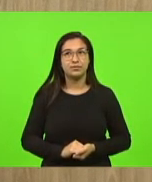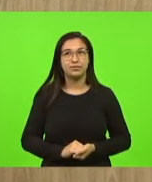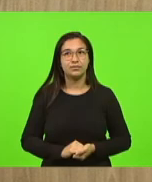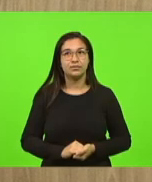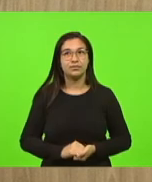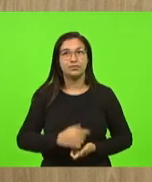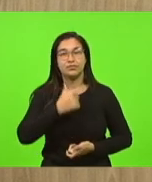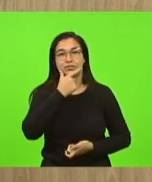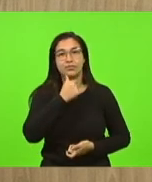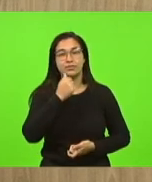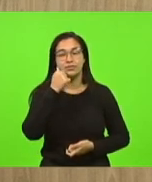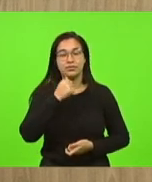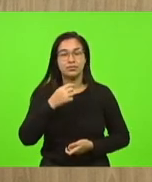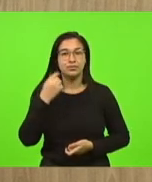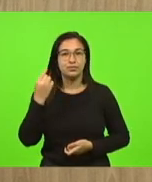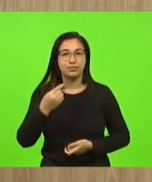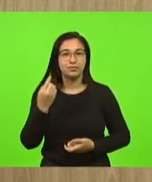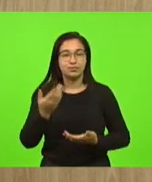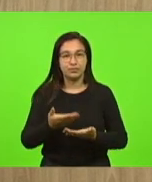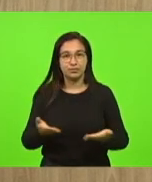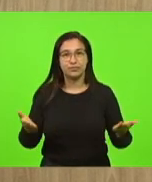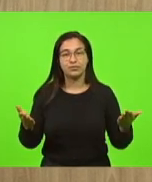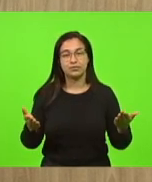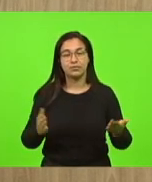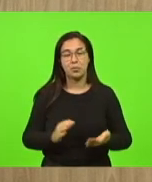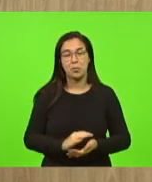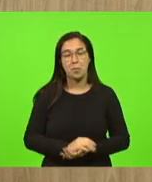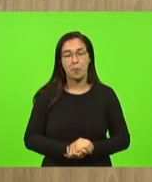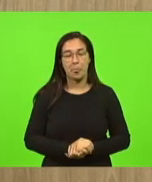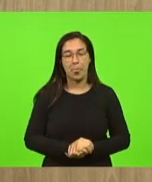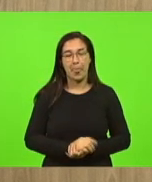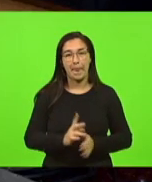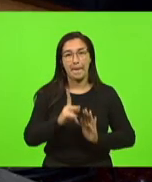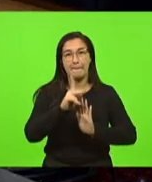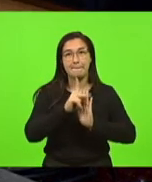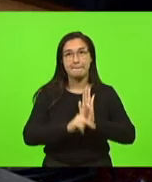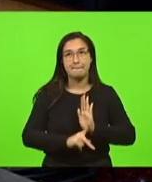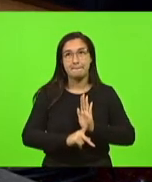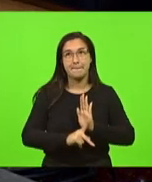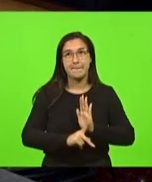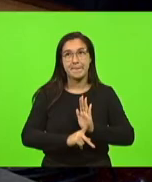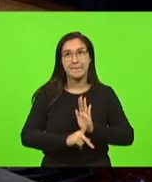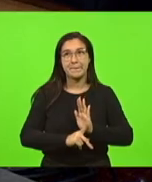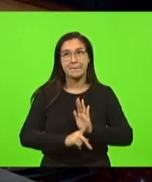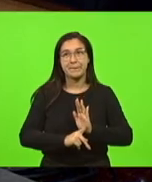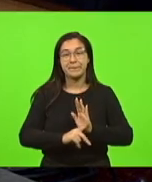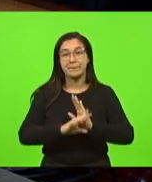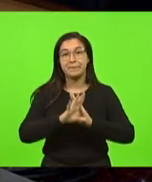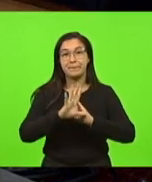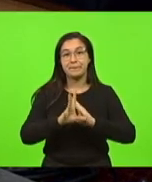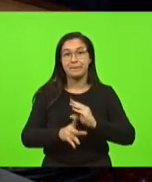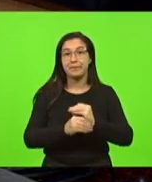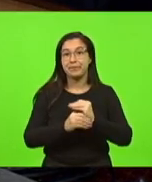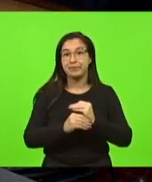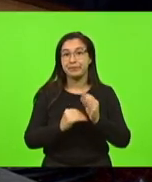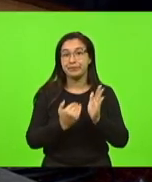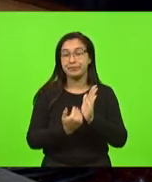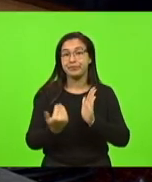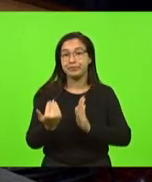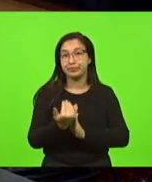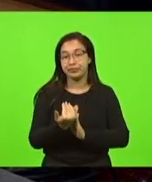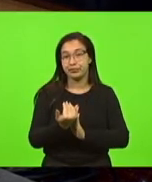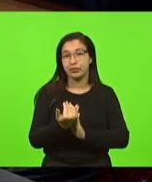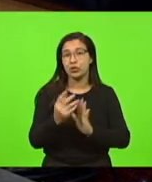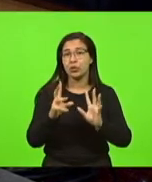senhoras deputadas, esse projeto, ele complementa a todo o escopo